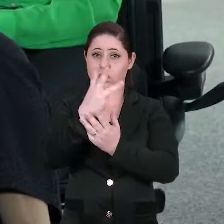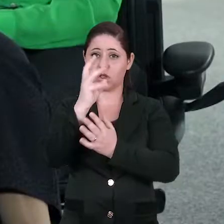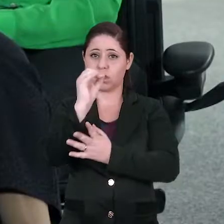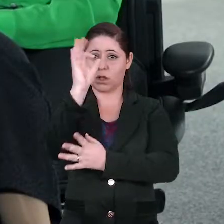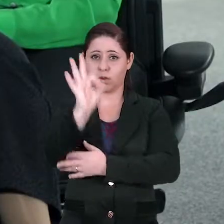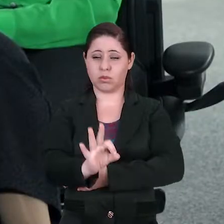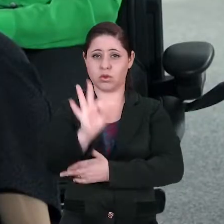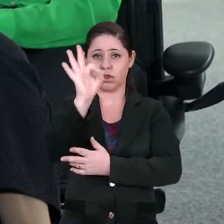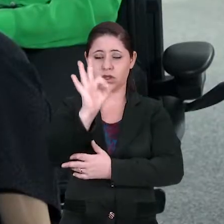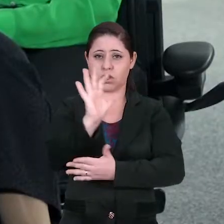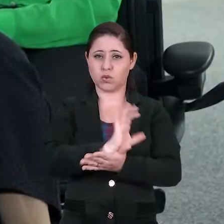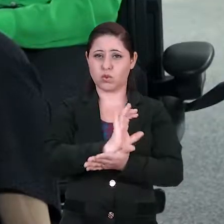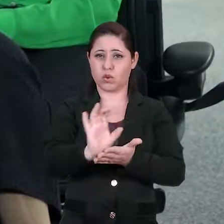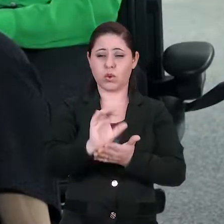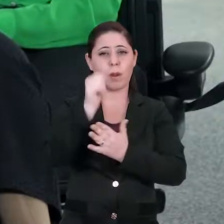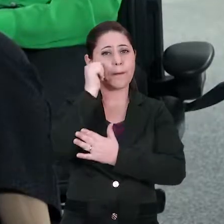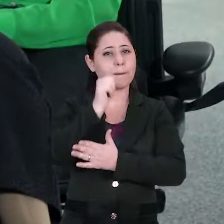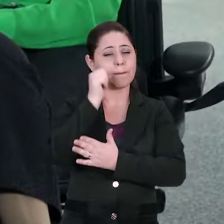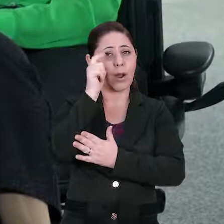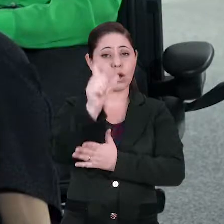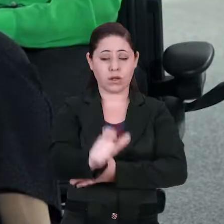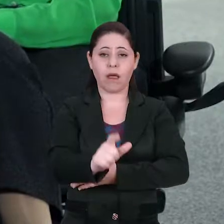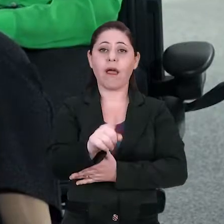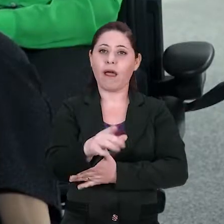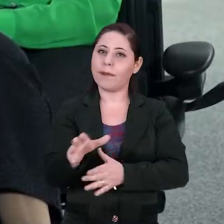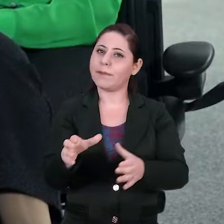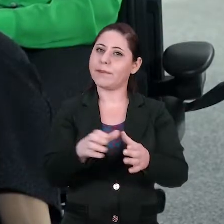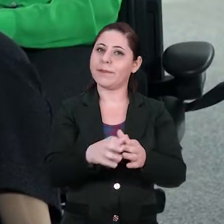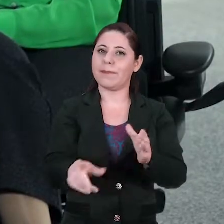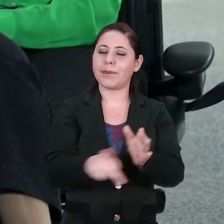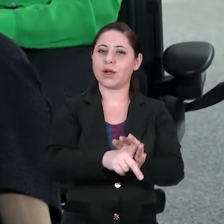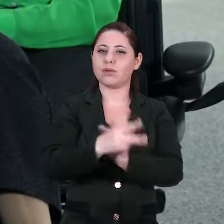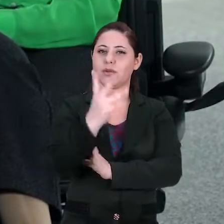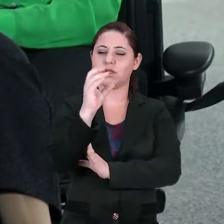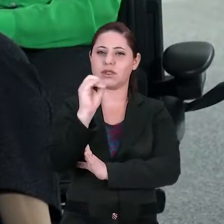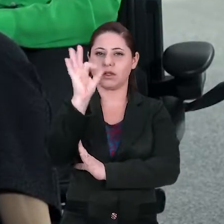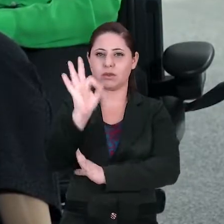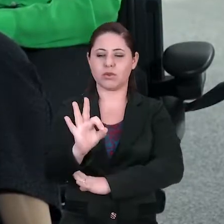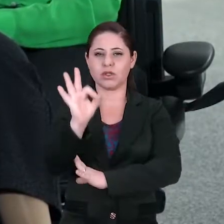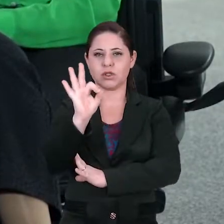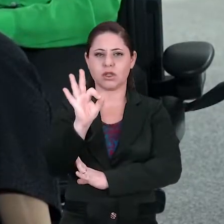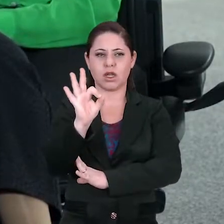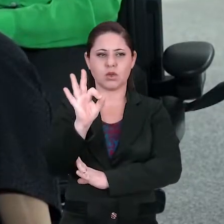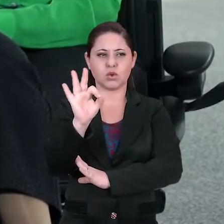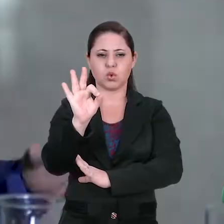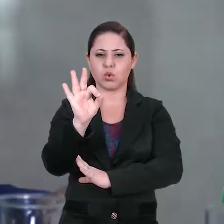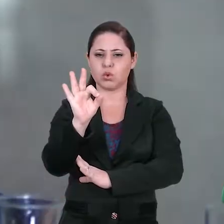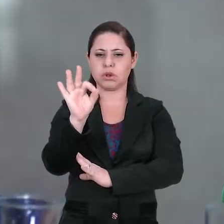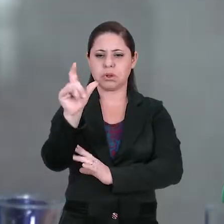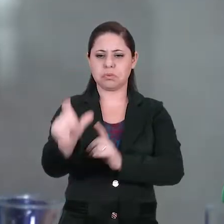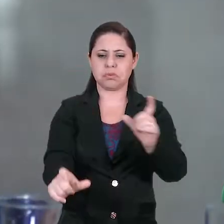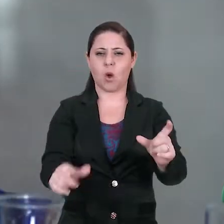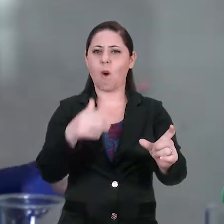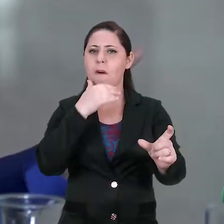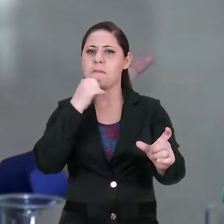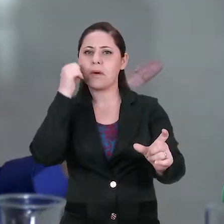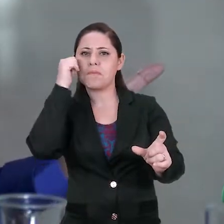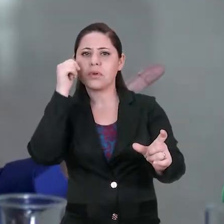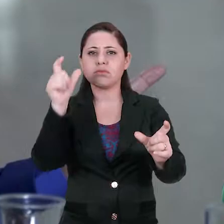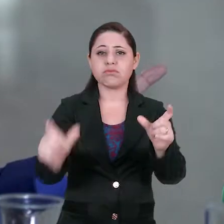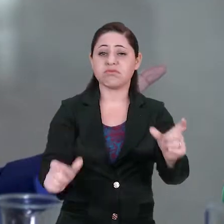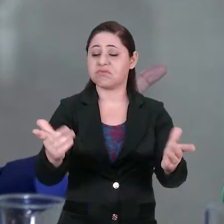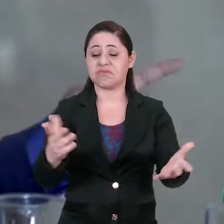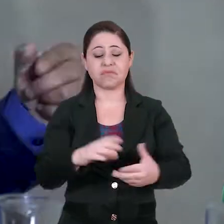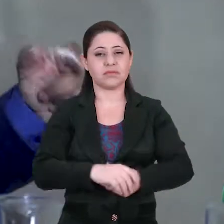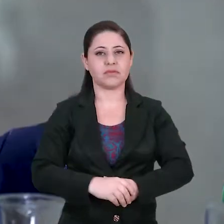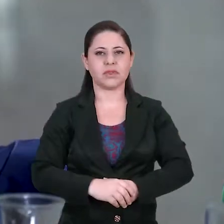30% em recurso para as mulheres, né? Começou com a luta de vocês, né? Garantir 30% de ambos os sexos, né? Inclusive, professora Marisa, tinha, se não